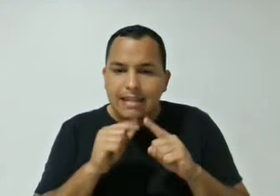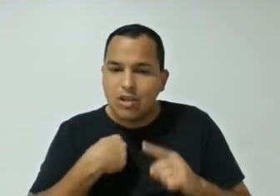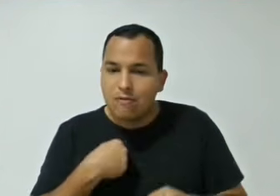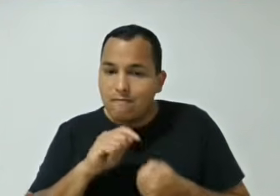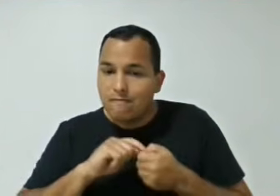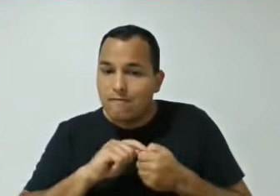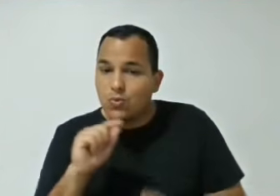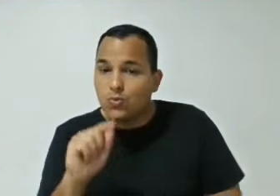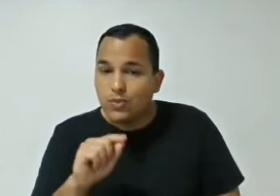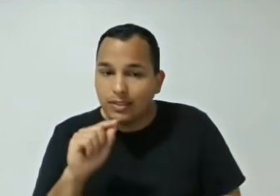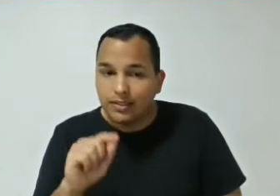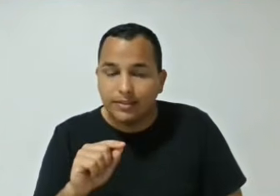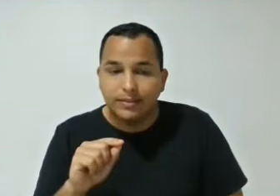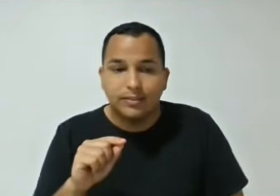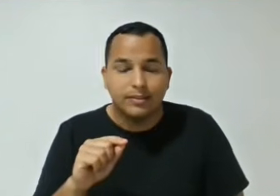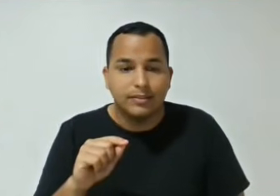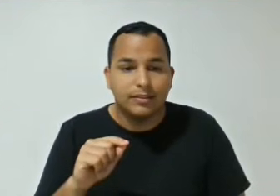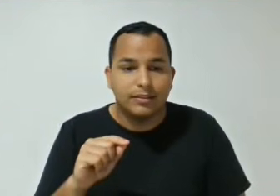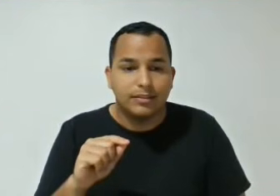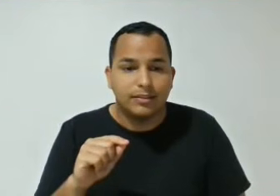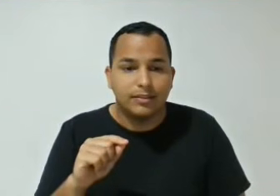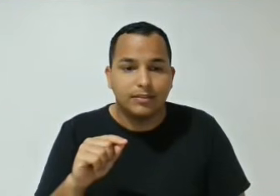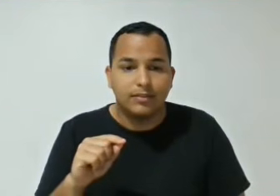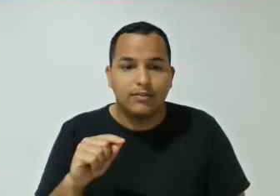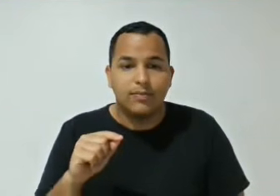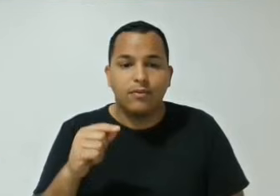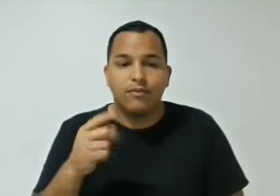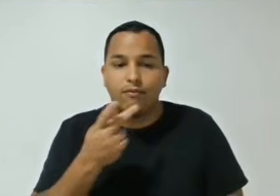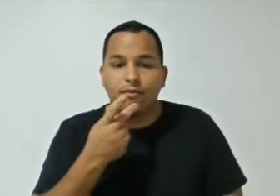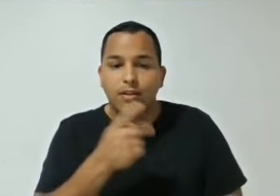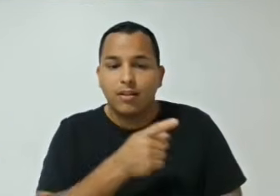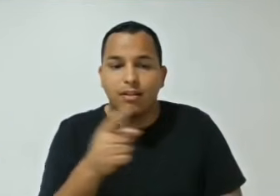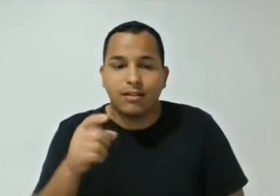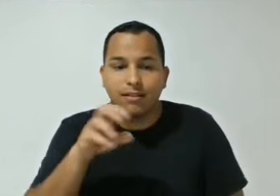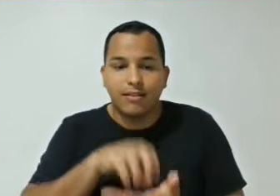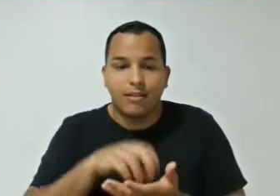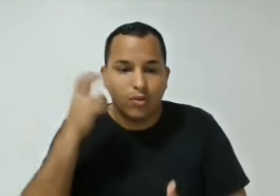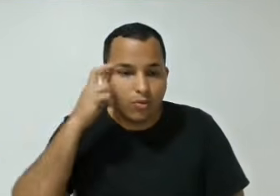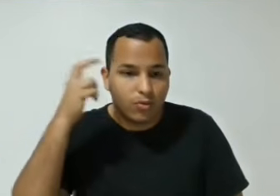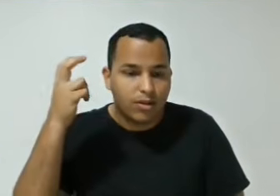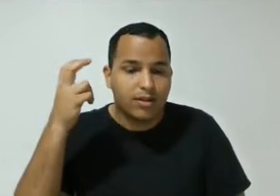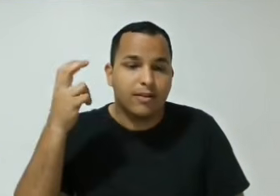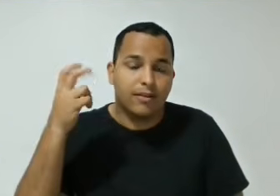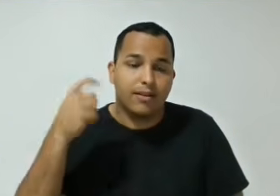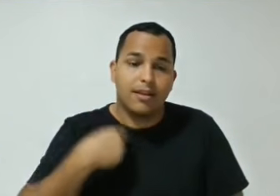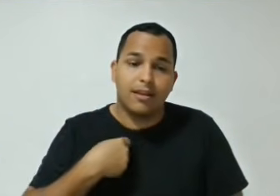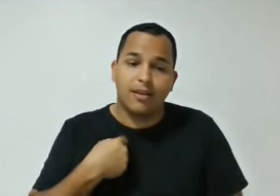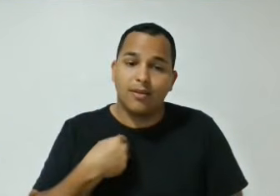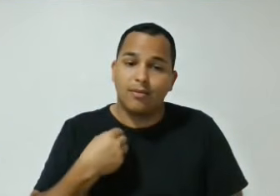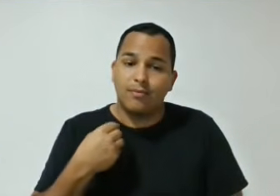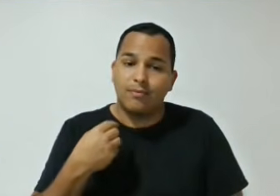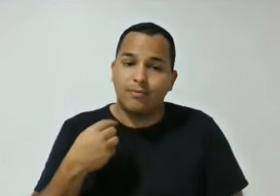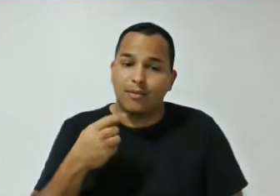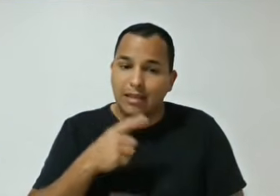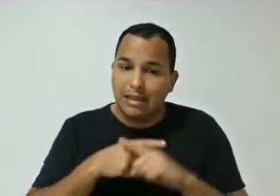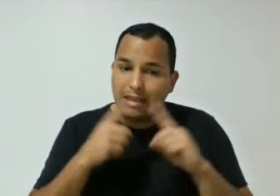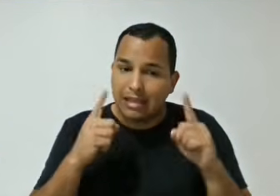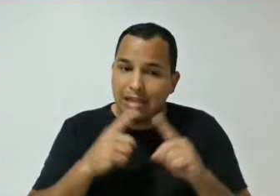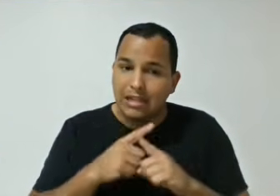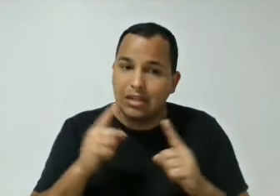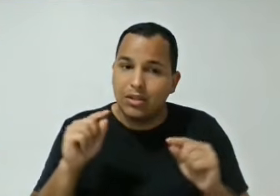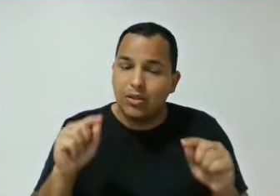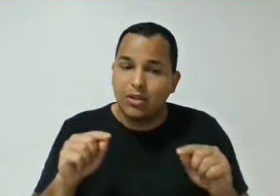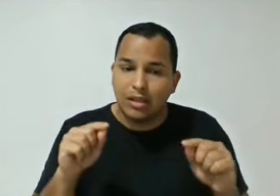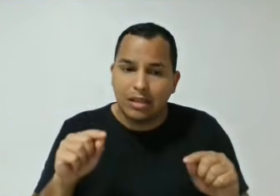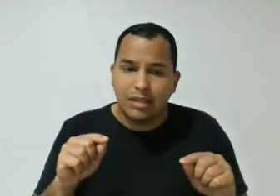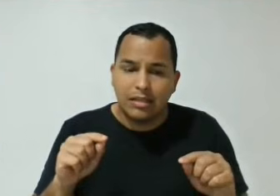da verba, que era direcionada para os centros culturais, passando para as OPIPs. Isso, para mim, é uma crítica que eu faço, ela que acho que, para mim, é